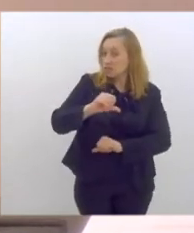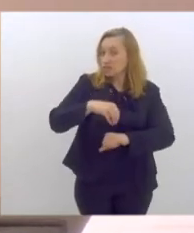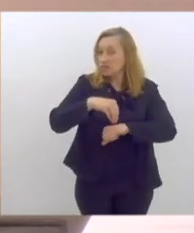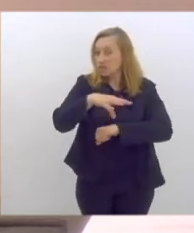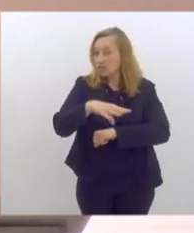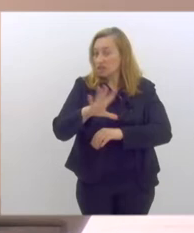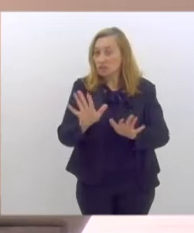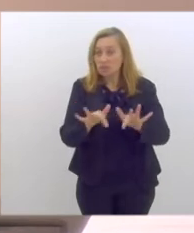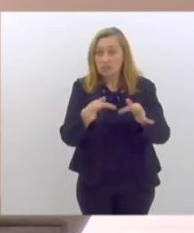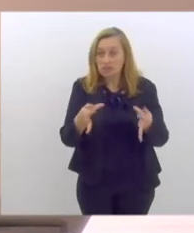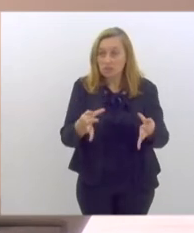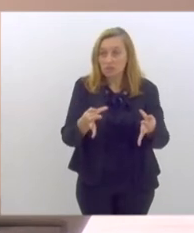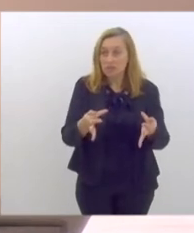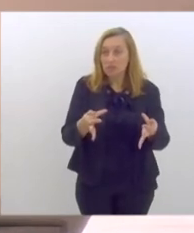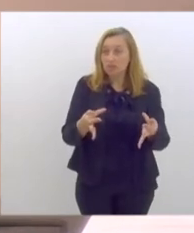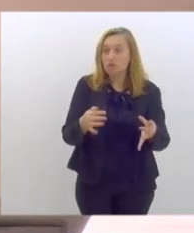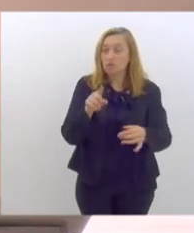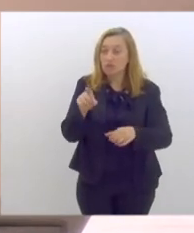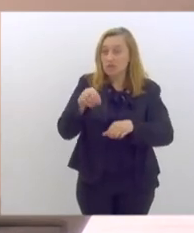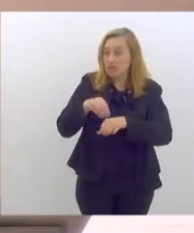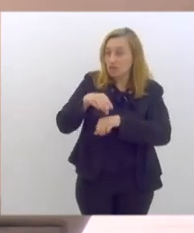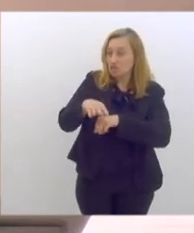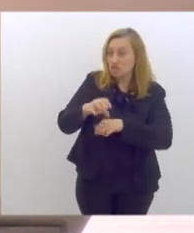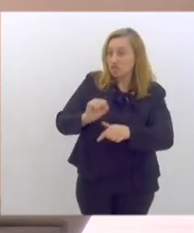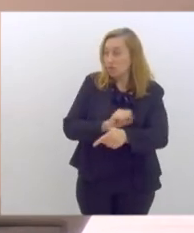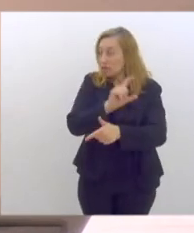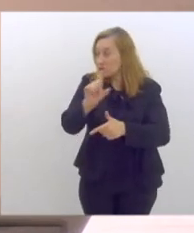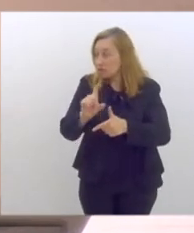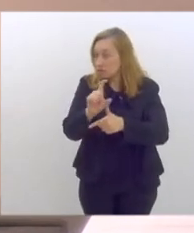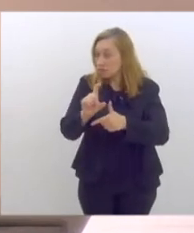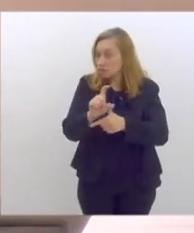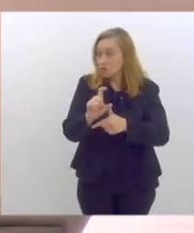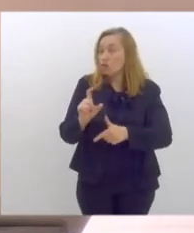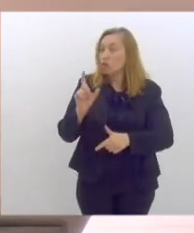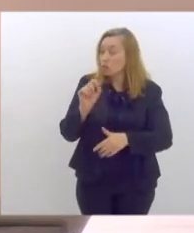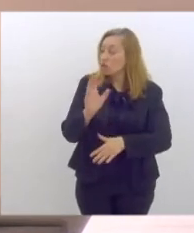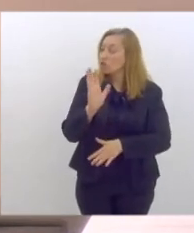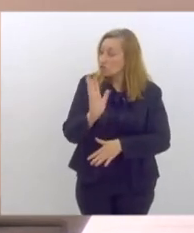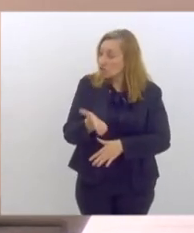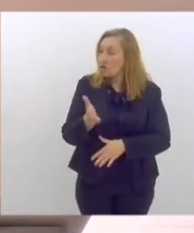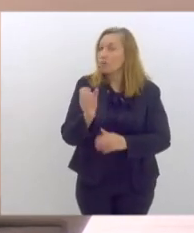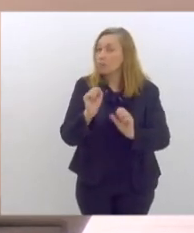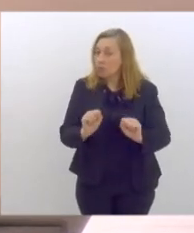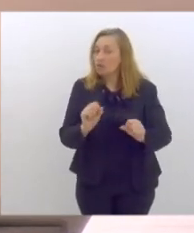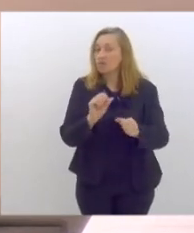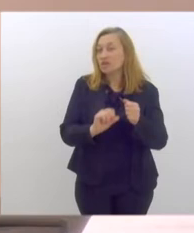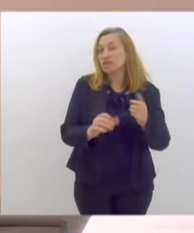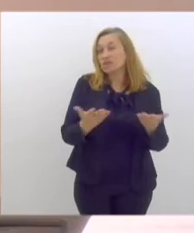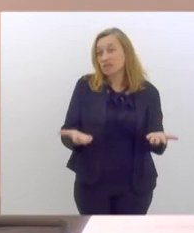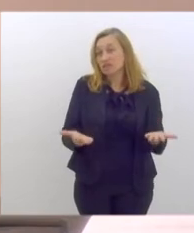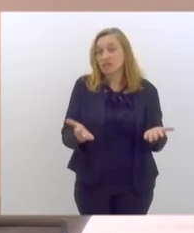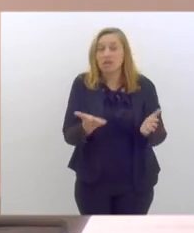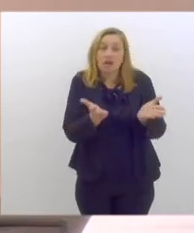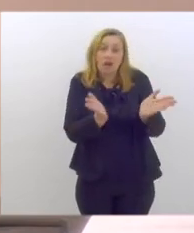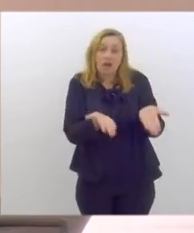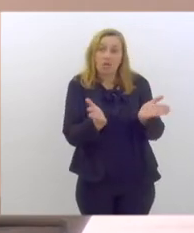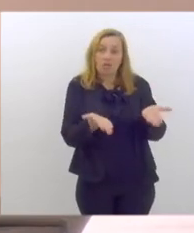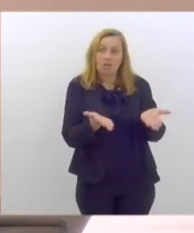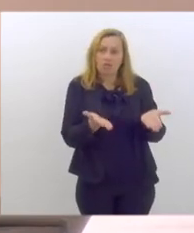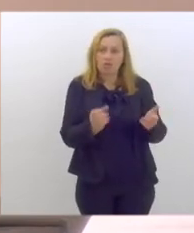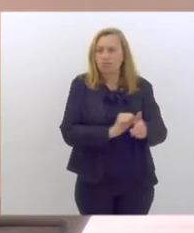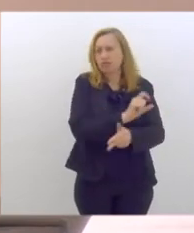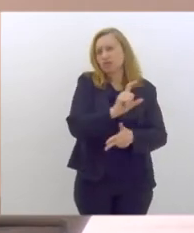indicação simples é quando você indica o Executivo o que ele já pode fazer no caso específico